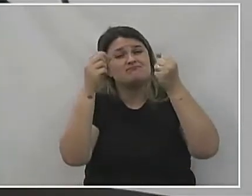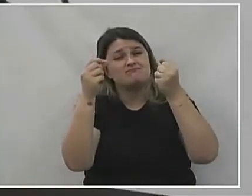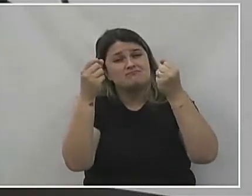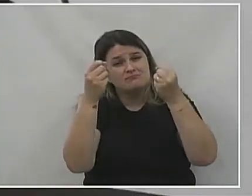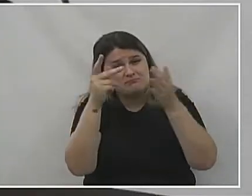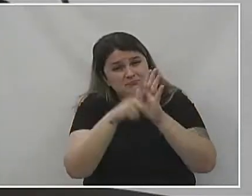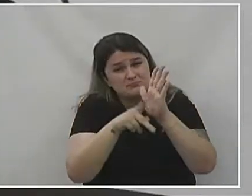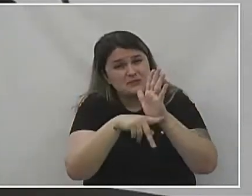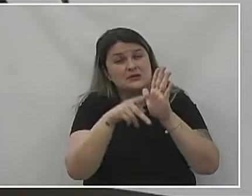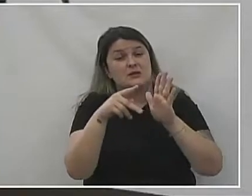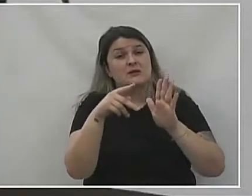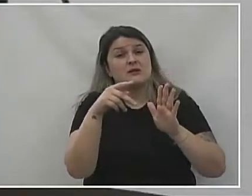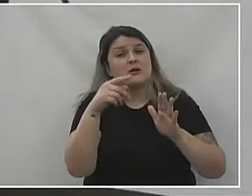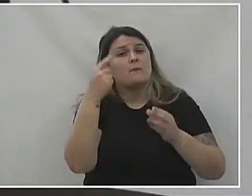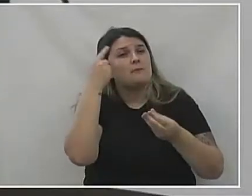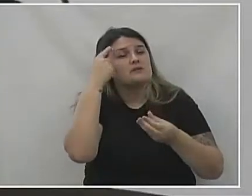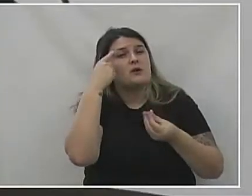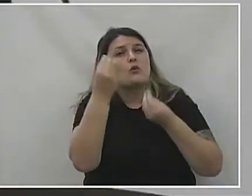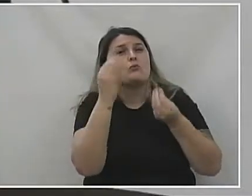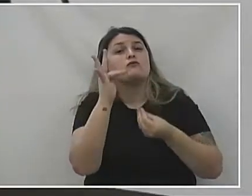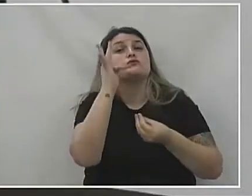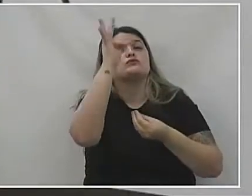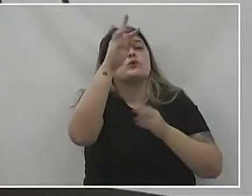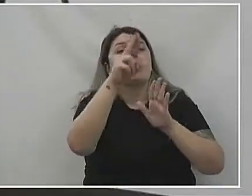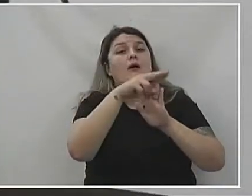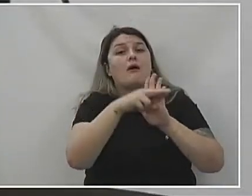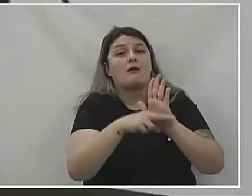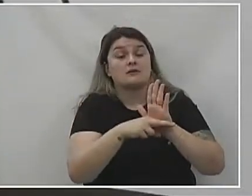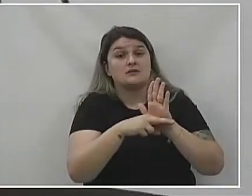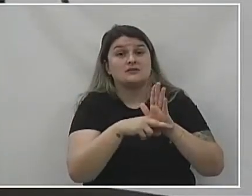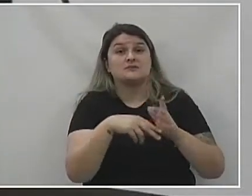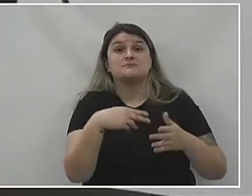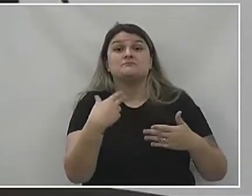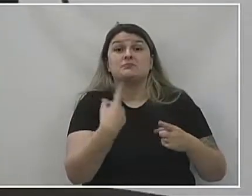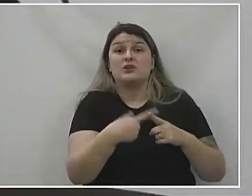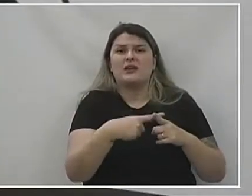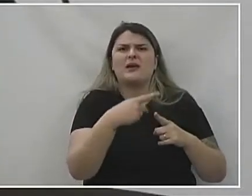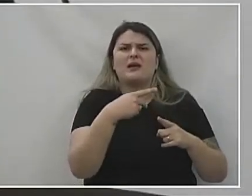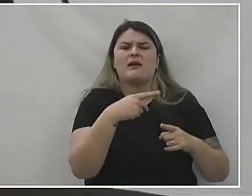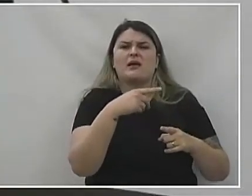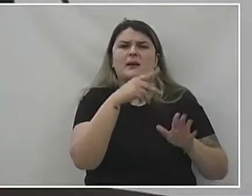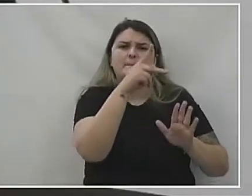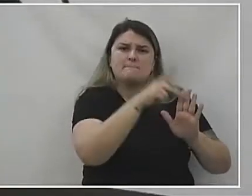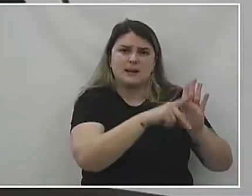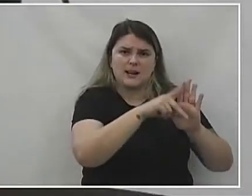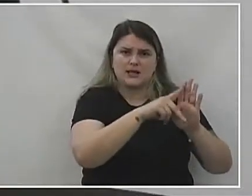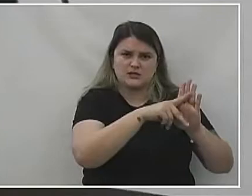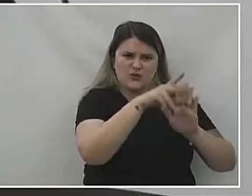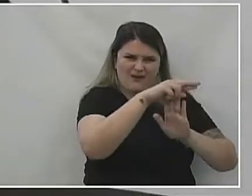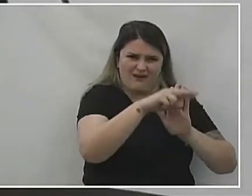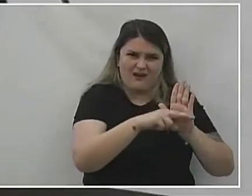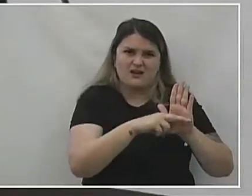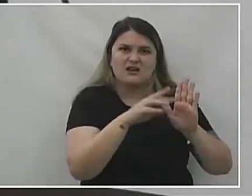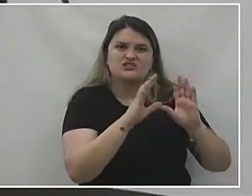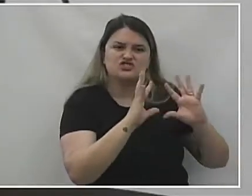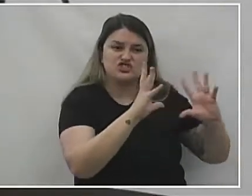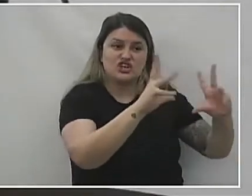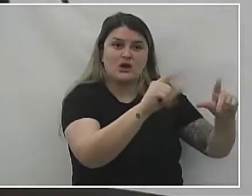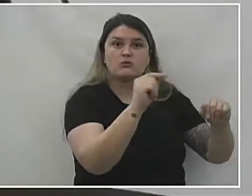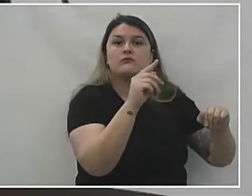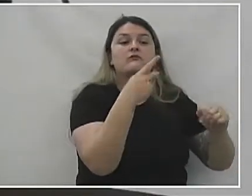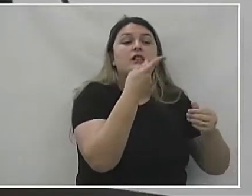as pessoas possam ter um Norte de como realizar esse é o plano diretor deixa lá uma regra G e pode ser realizado e não falo como